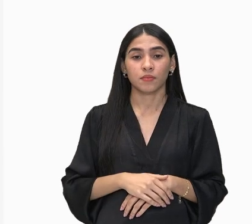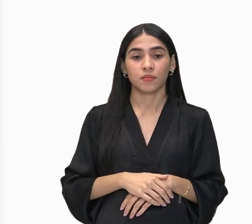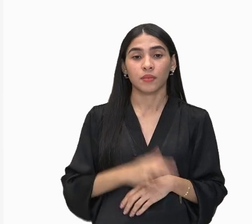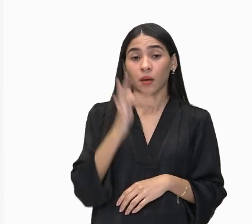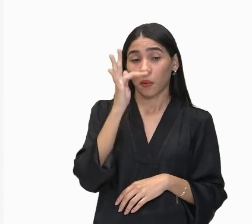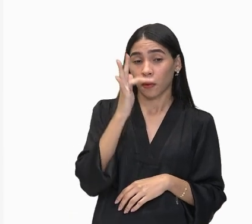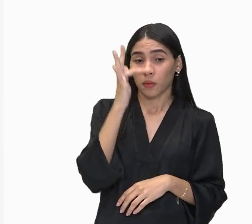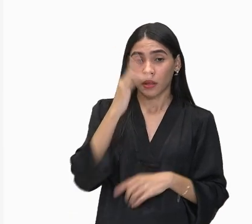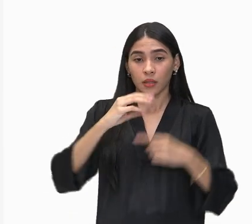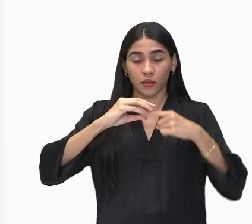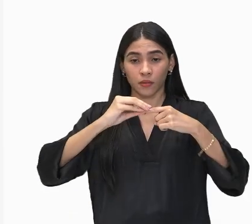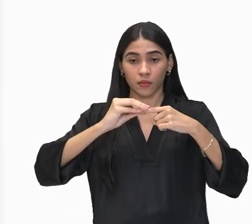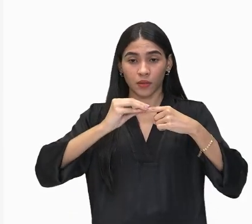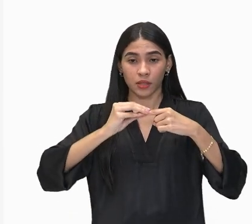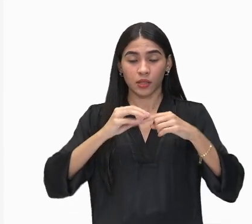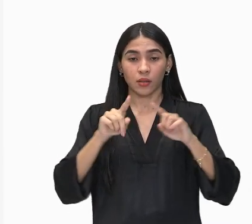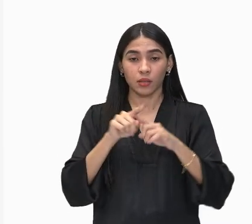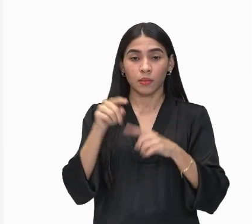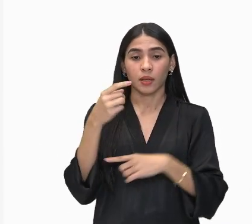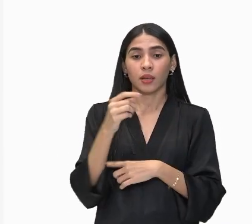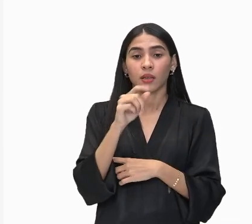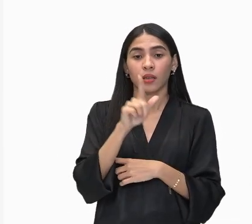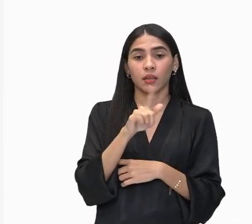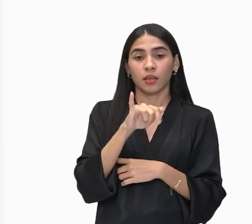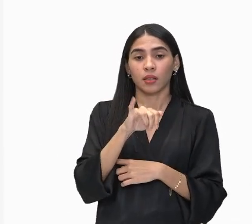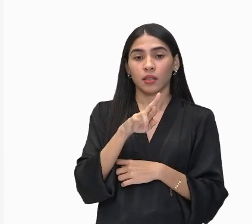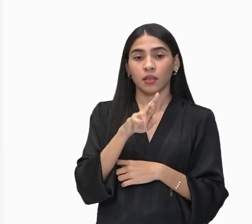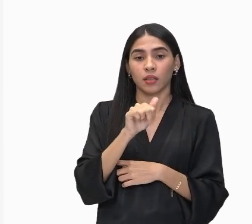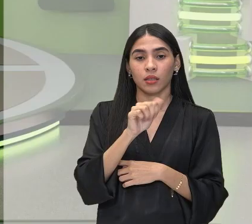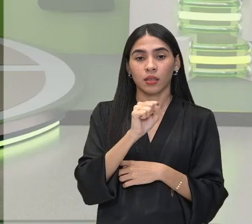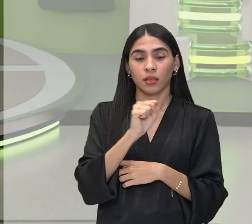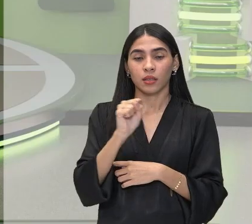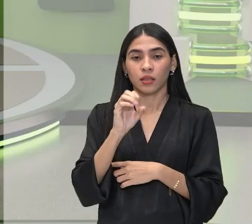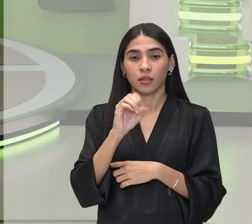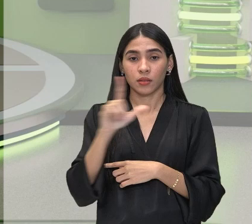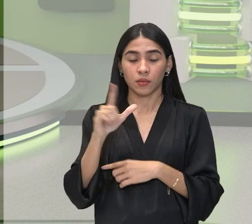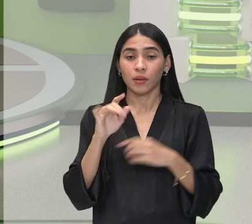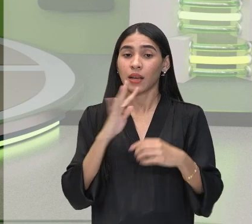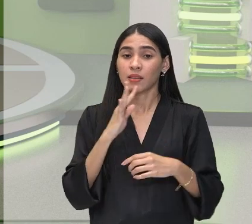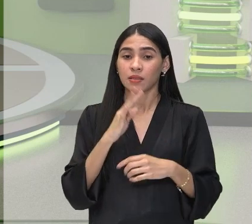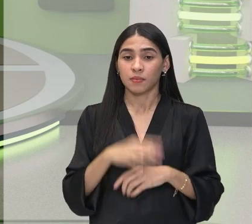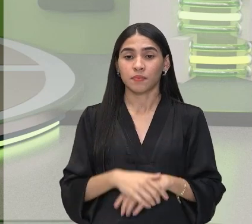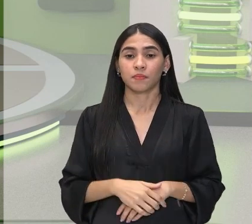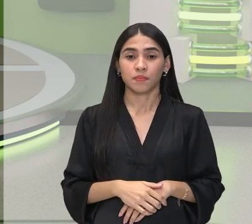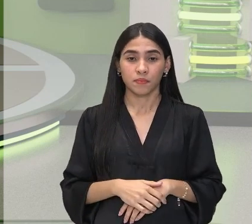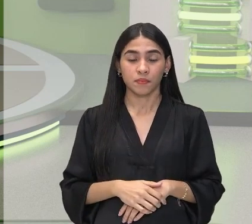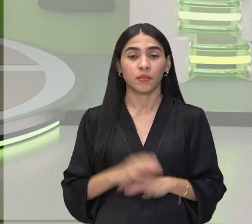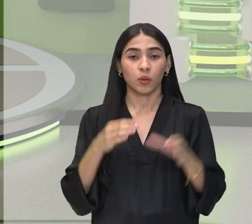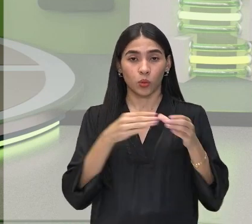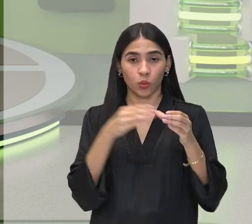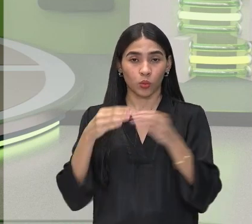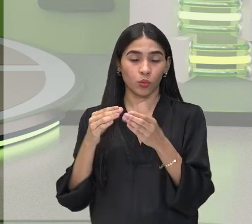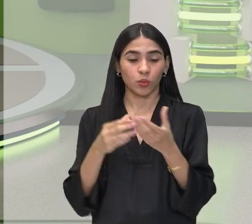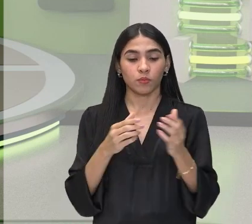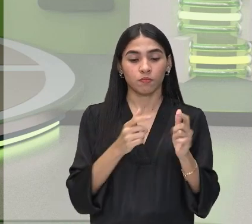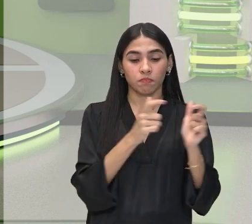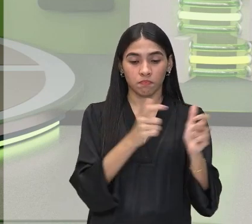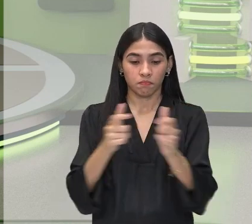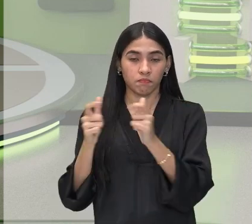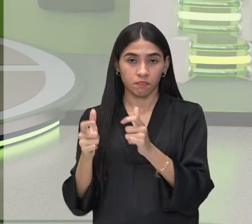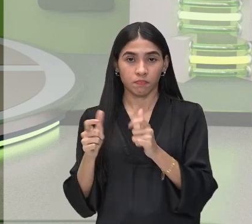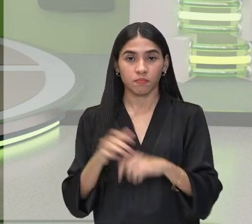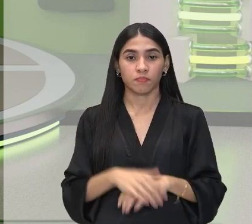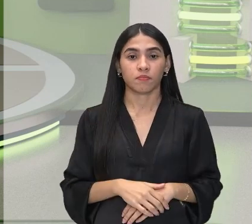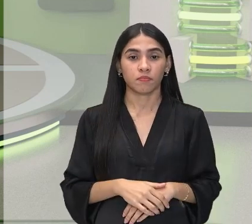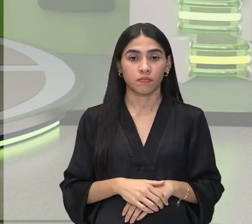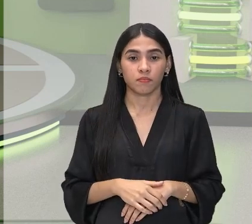aí são as roseiras, o feijão e o girassol, por exemplo. Então, são grupos que são divididos em